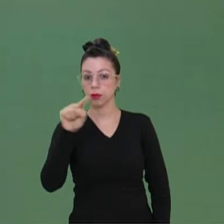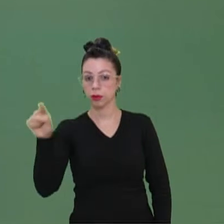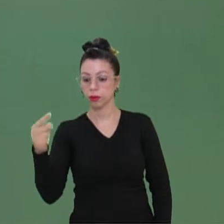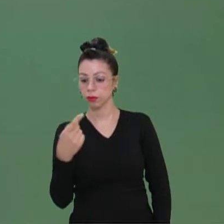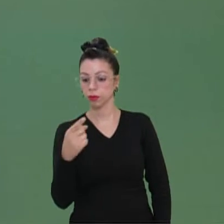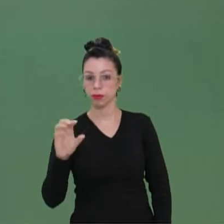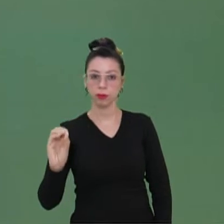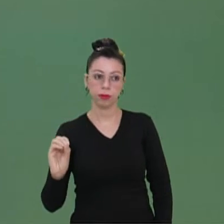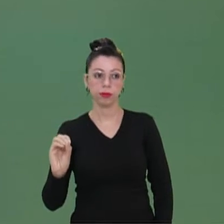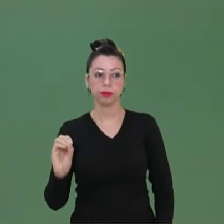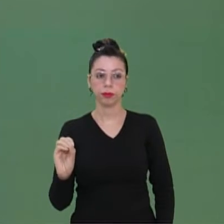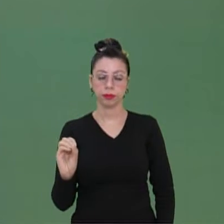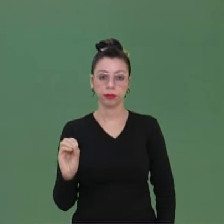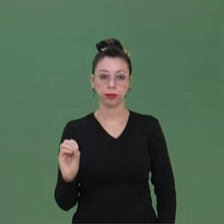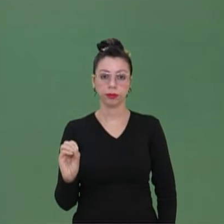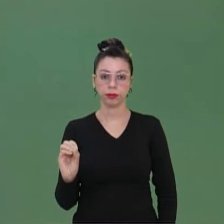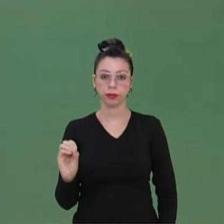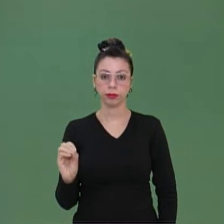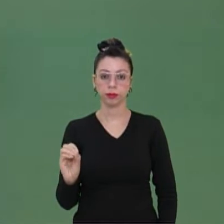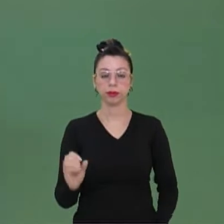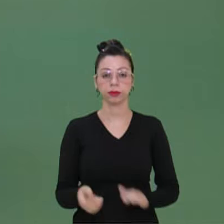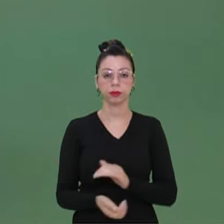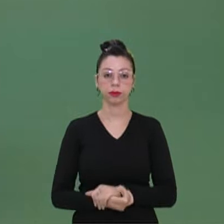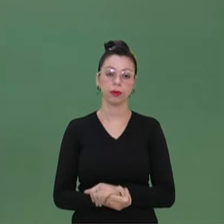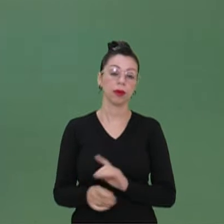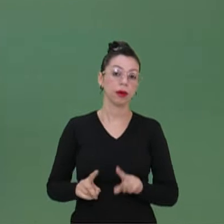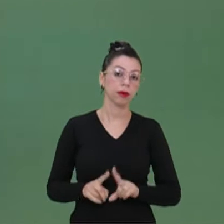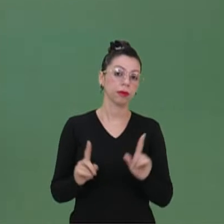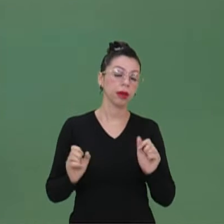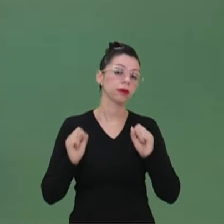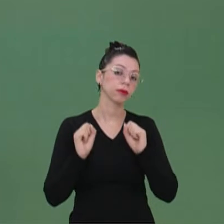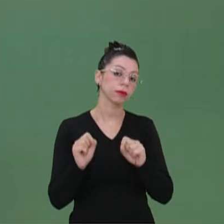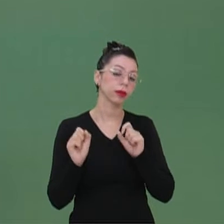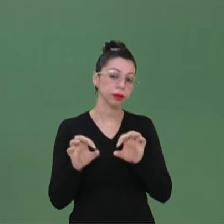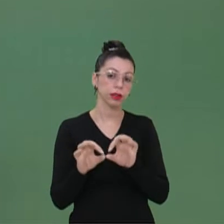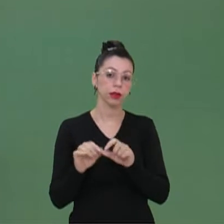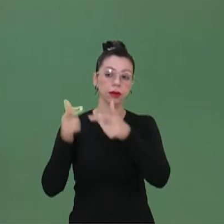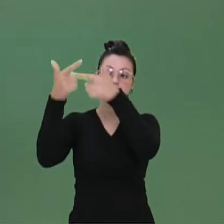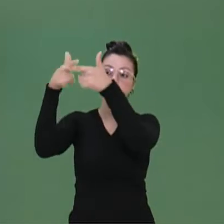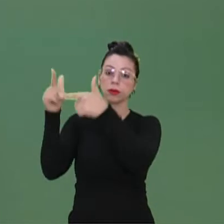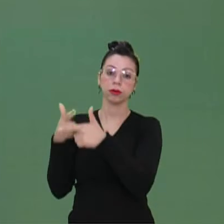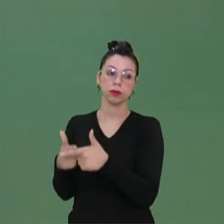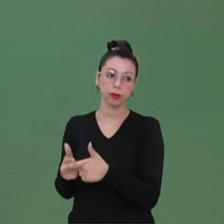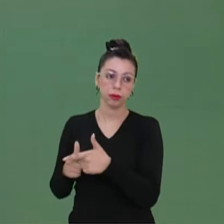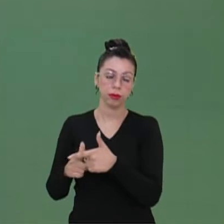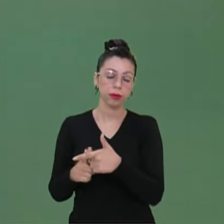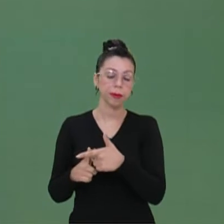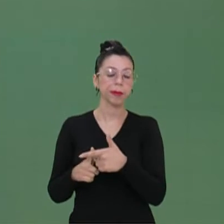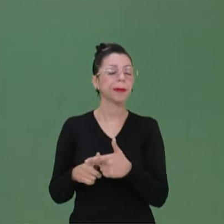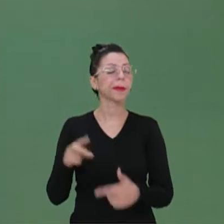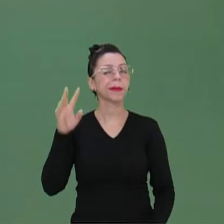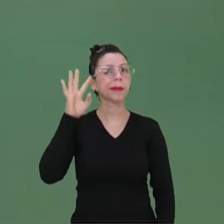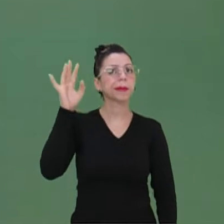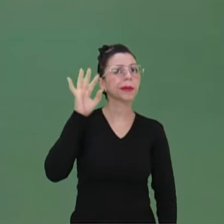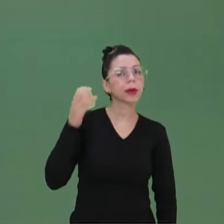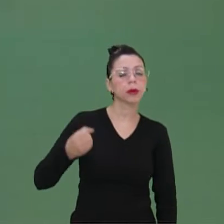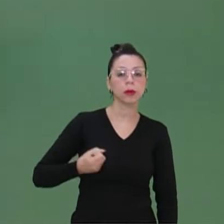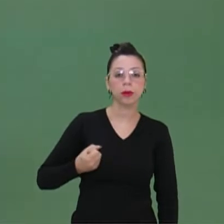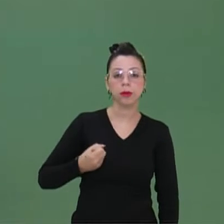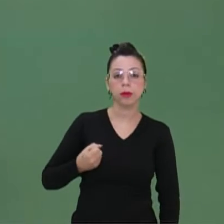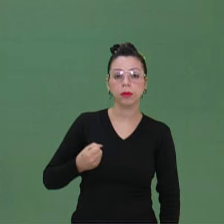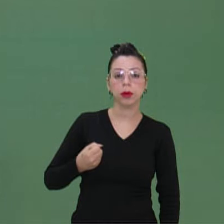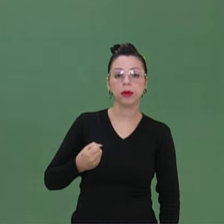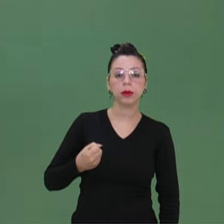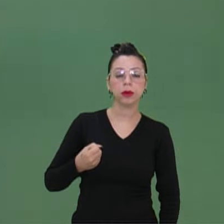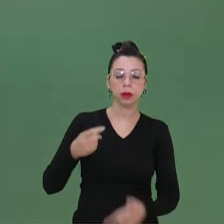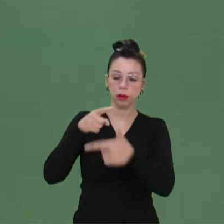Ficou 15, né, décimos aqui, ó, 15 sobre 10. Mas eu posso simplificar isso. Pense um número que divide o 15 e o 10